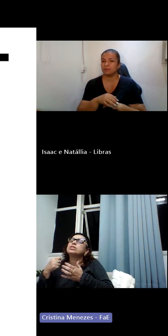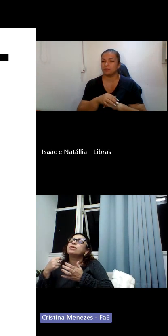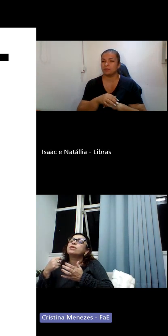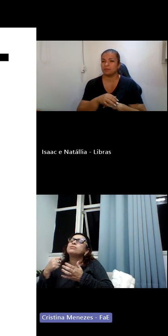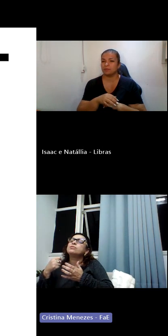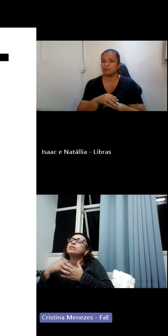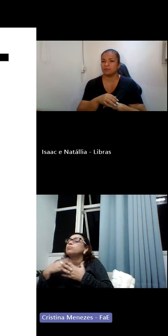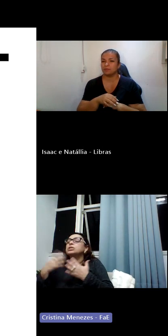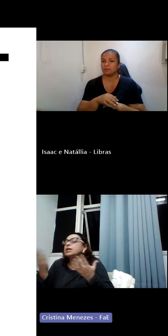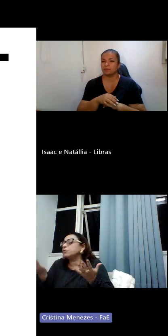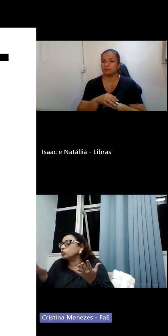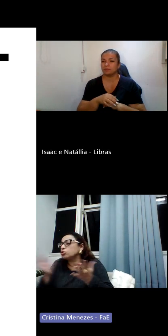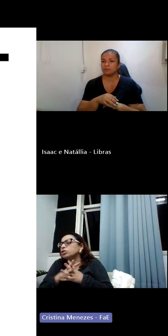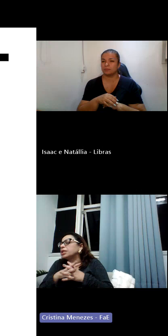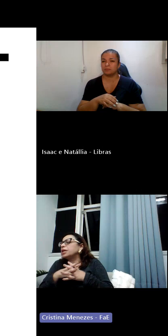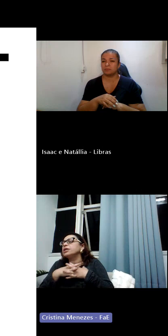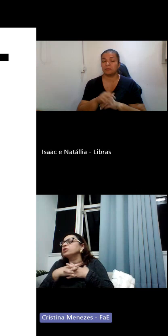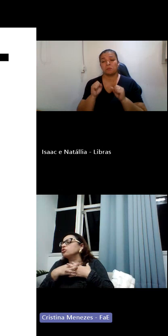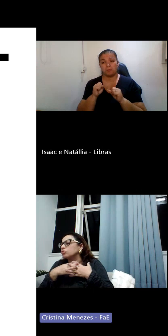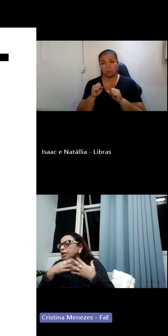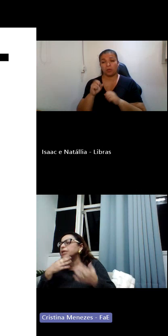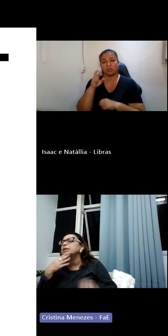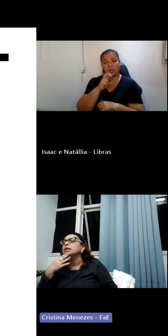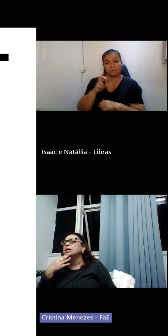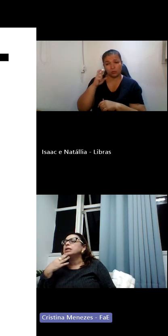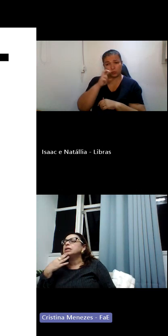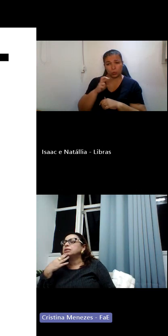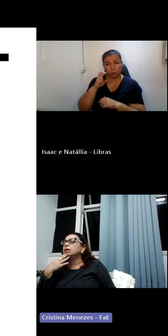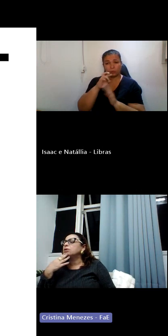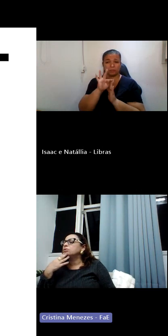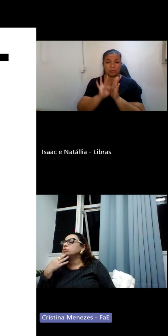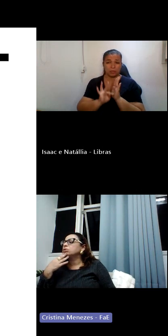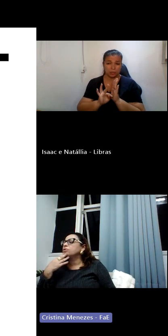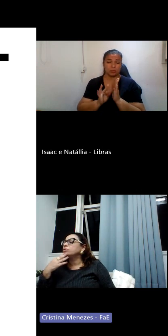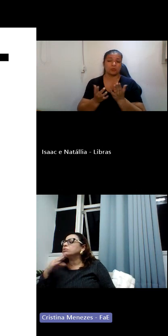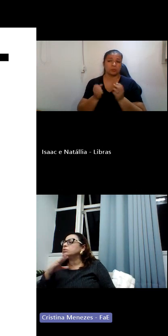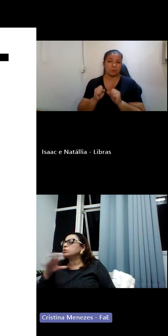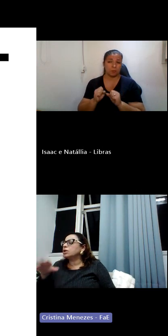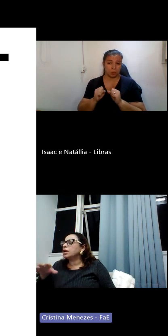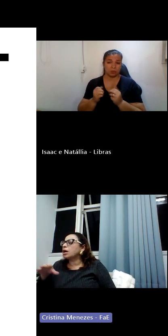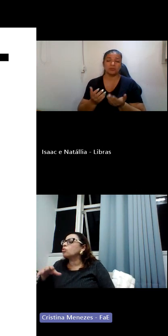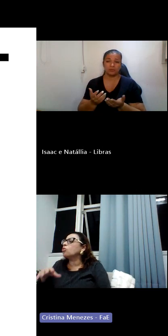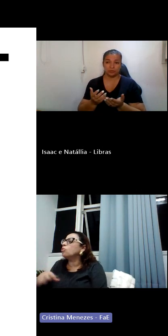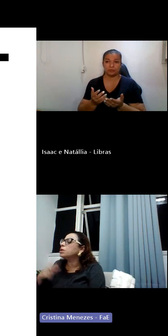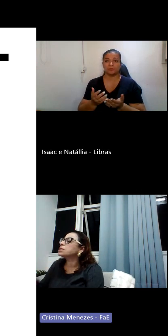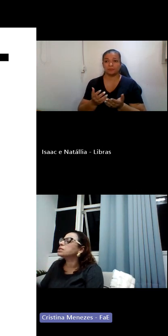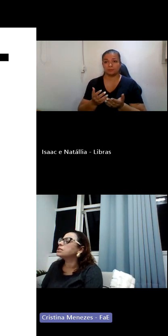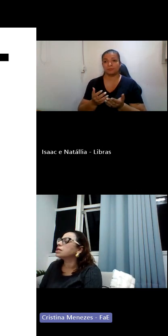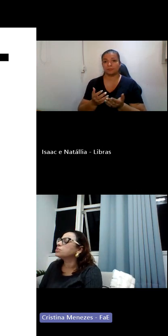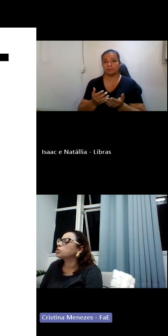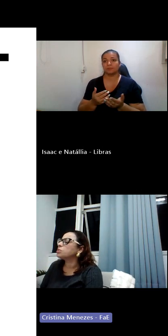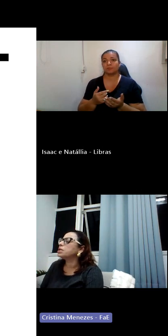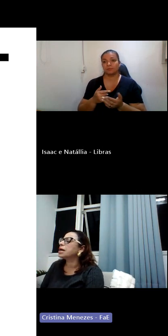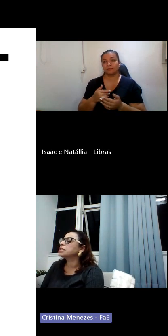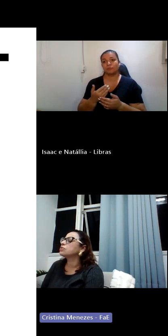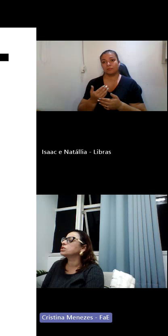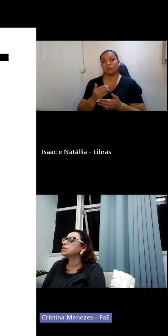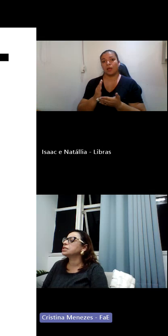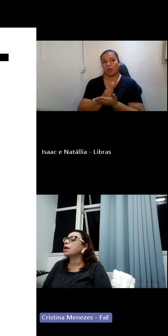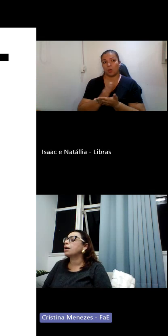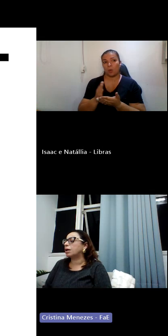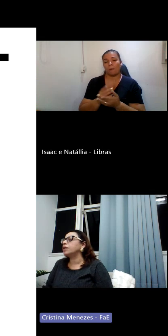Quando você pode ser revisor de texto, né? Então, são algumas das